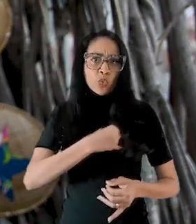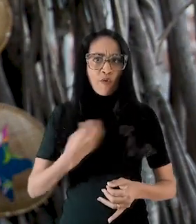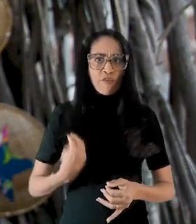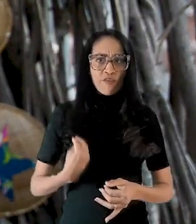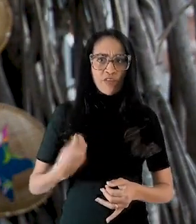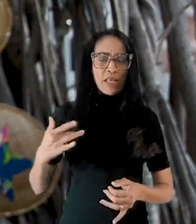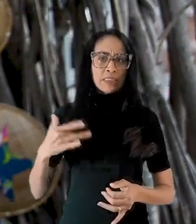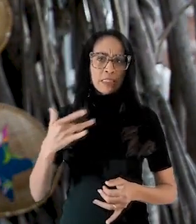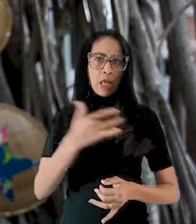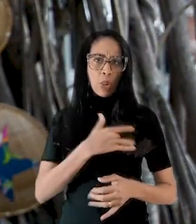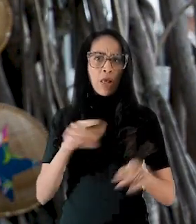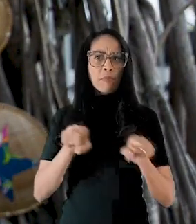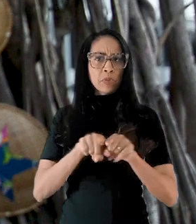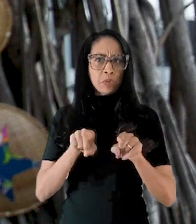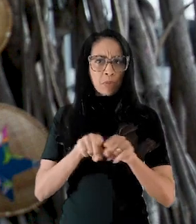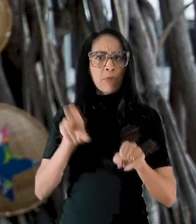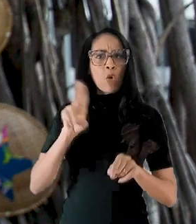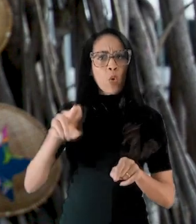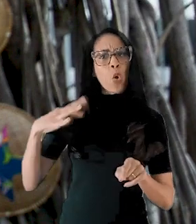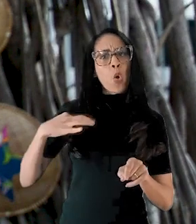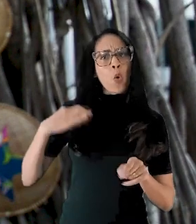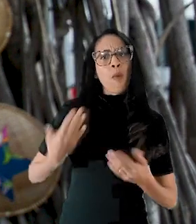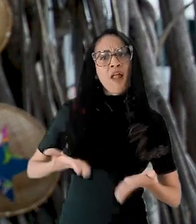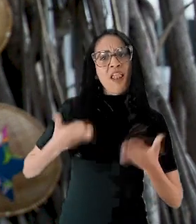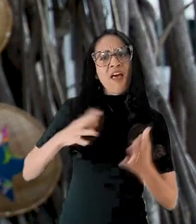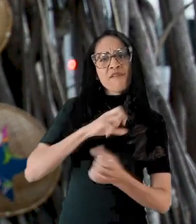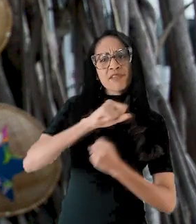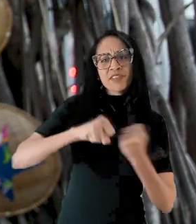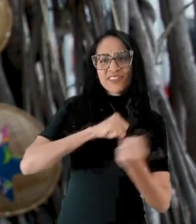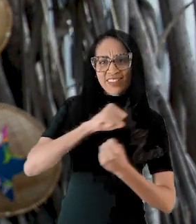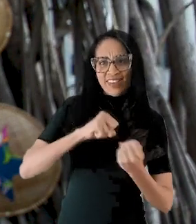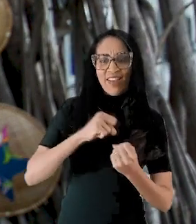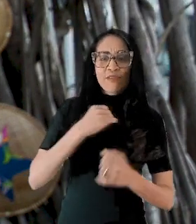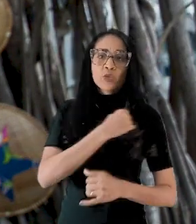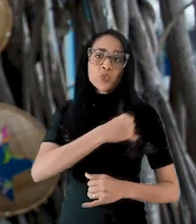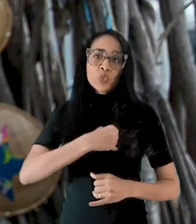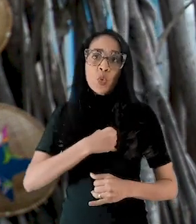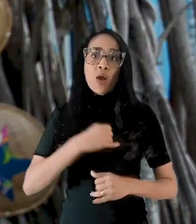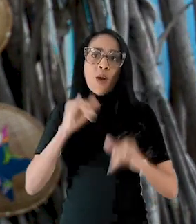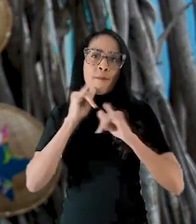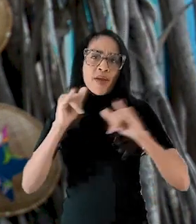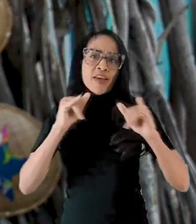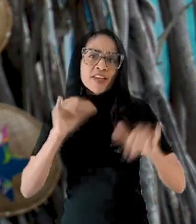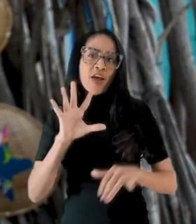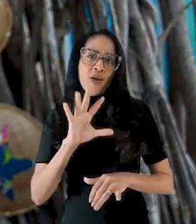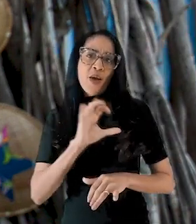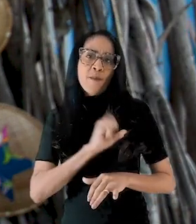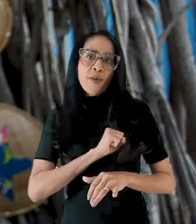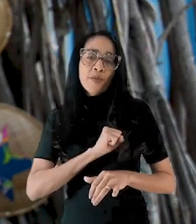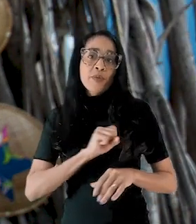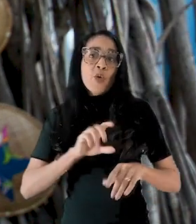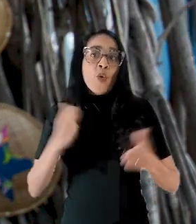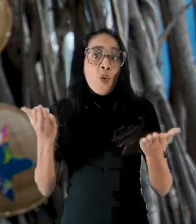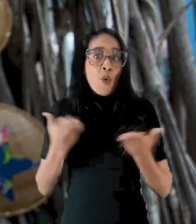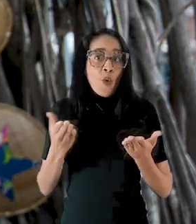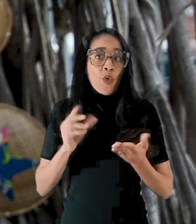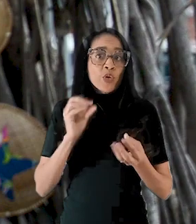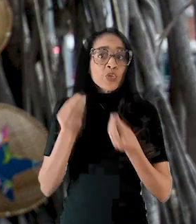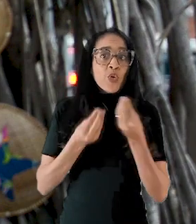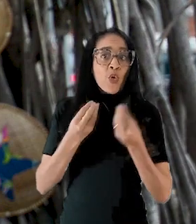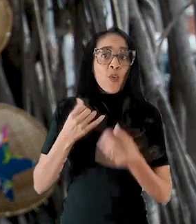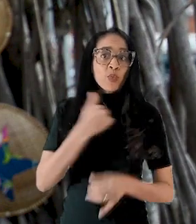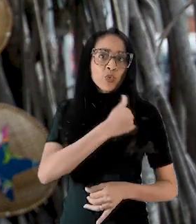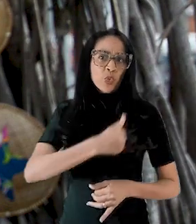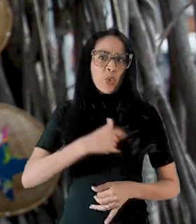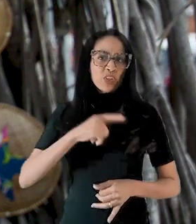muito saudável, assim como se vestiria com roupas leves e sustentáveis. João era um mensageiro do amor, então atualmente eu acredito que João